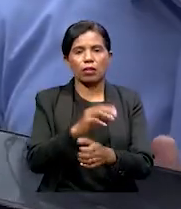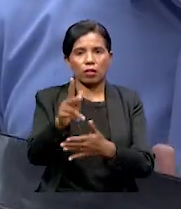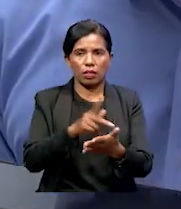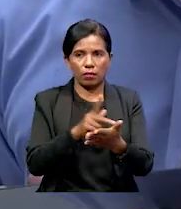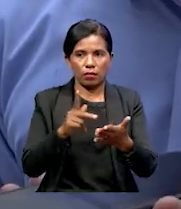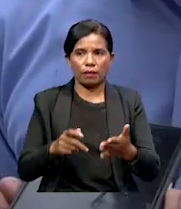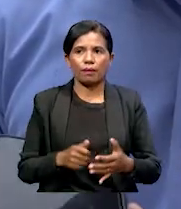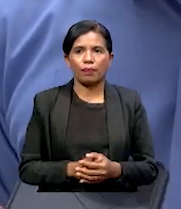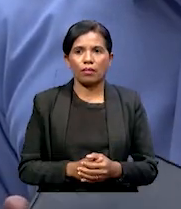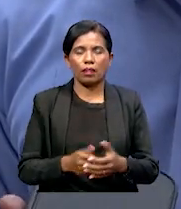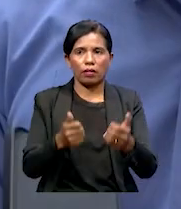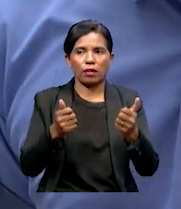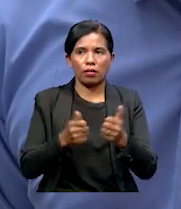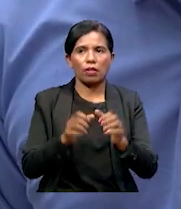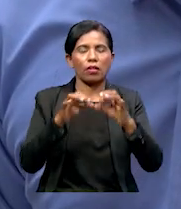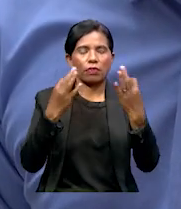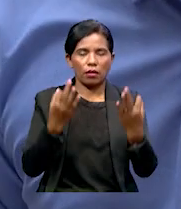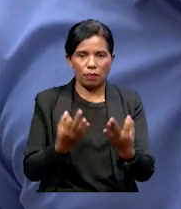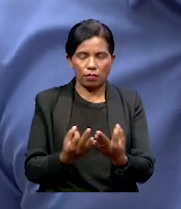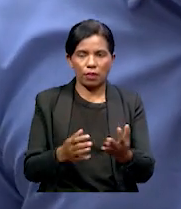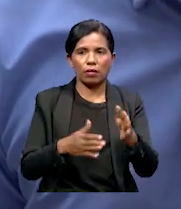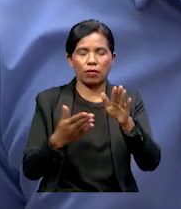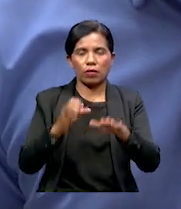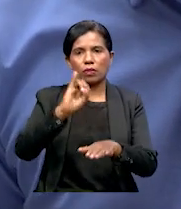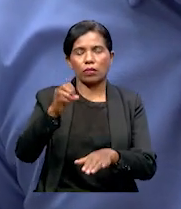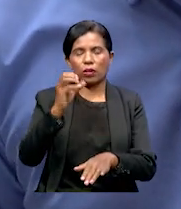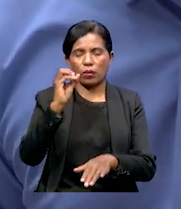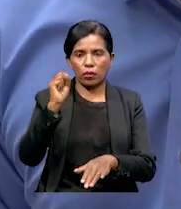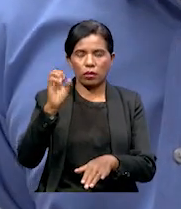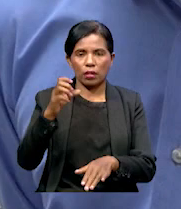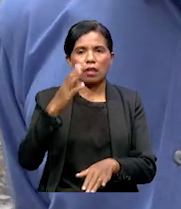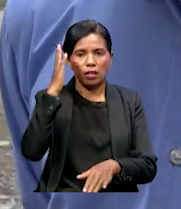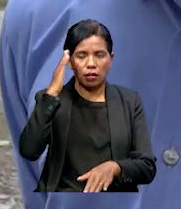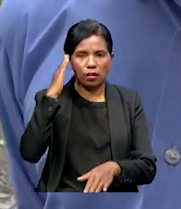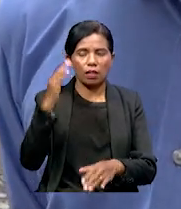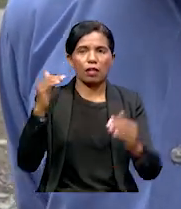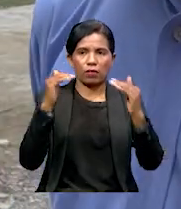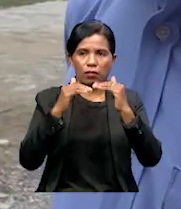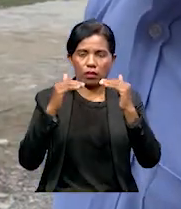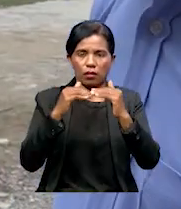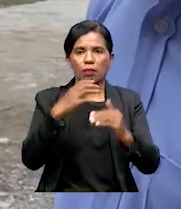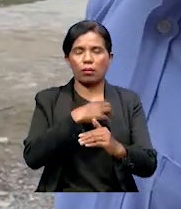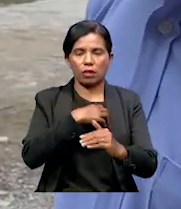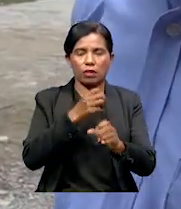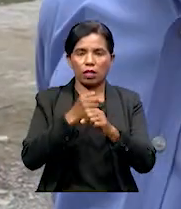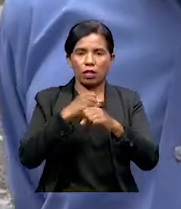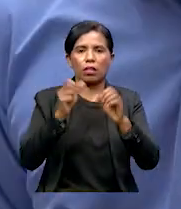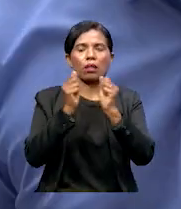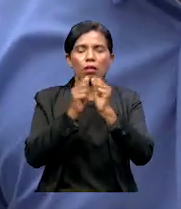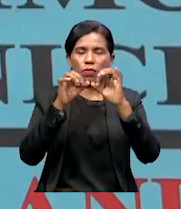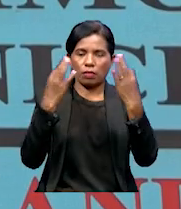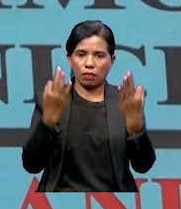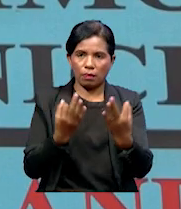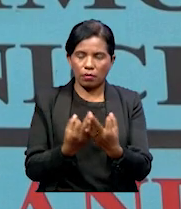Além de ne, advogado husi parte família Matebian, José Bernardo de Jesus, reconhece encontro nebe parte PNTL halo ho familia Matebian